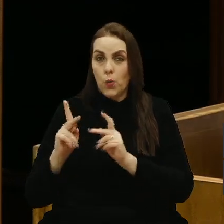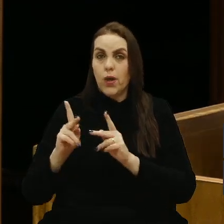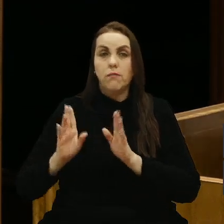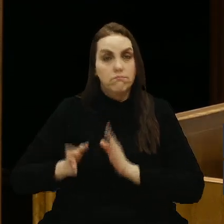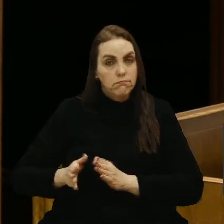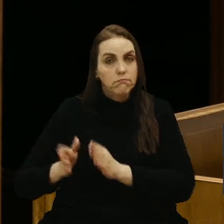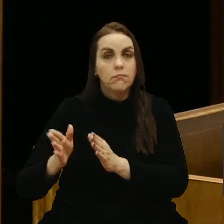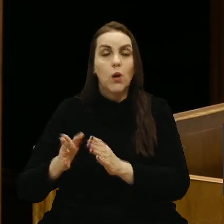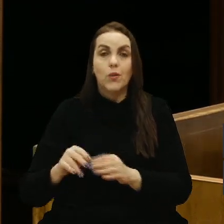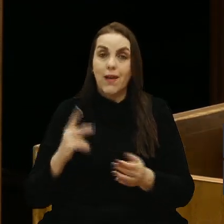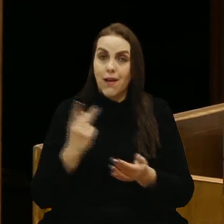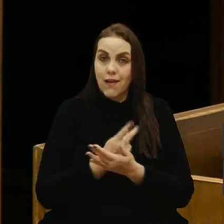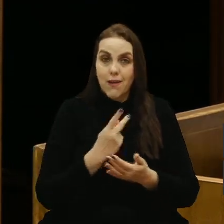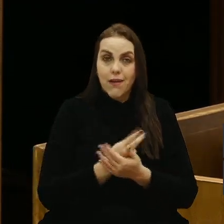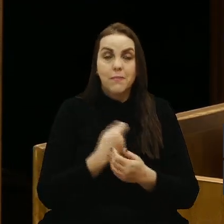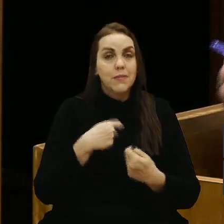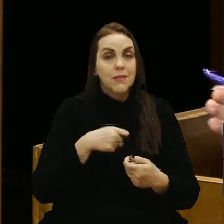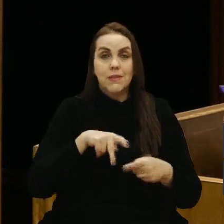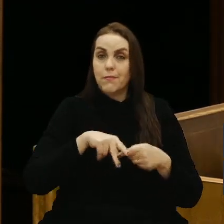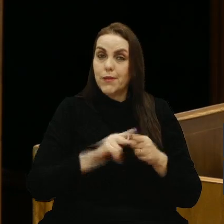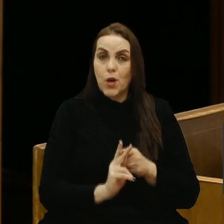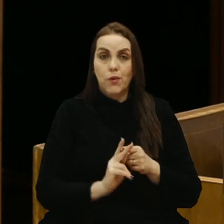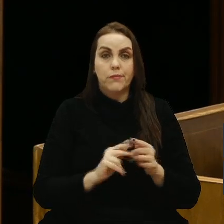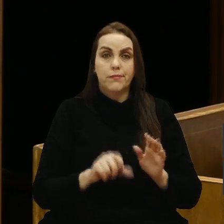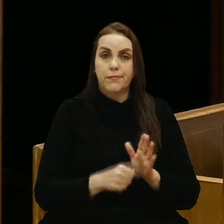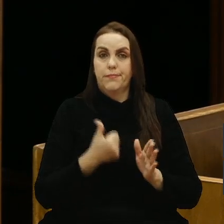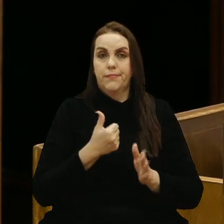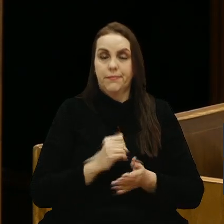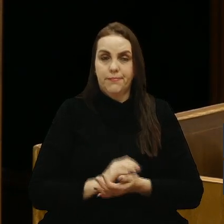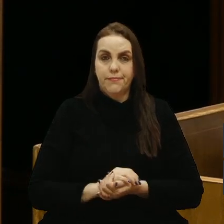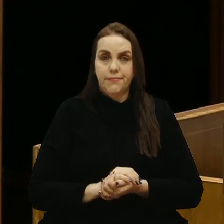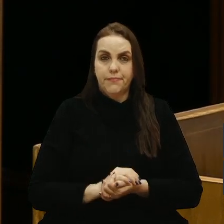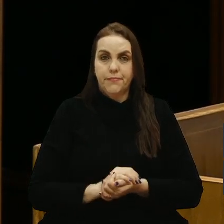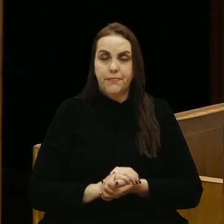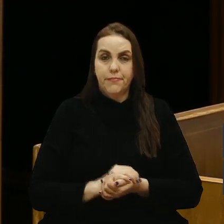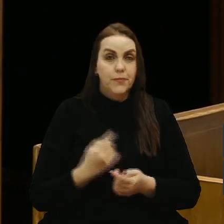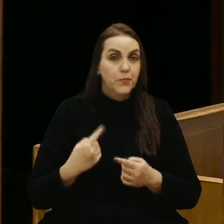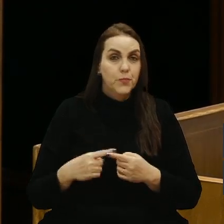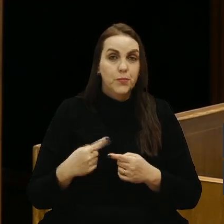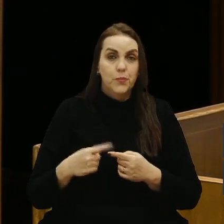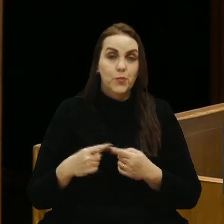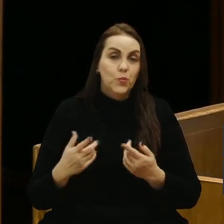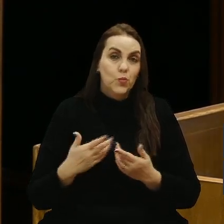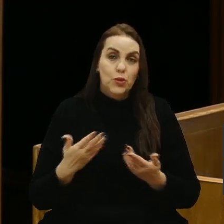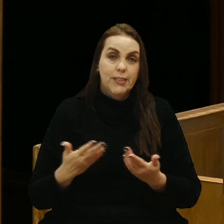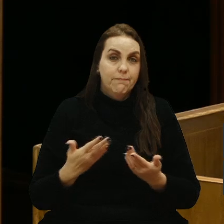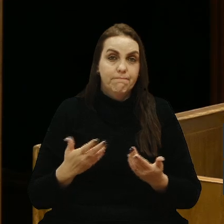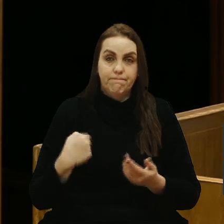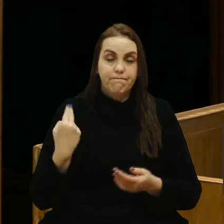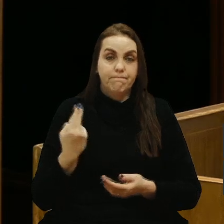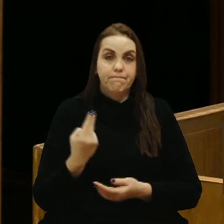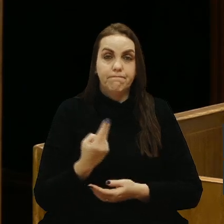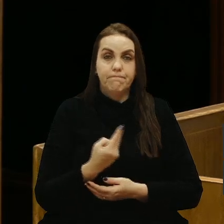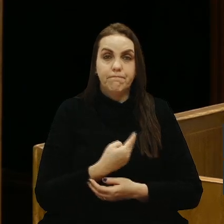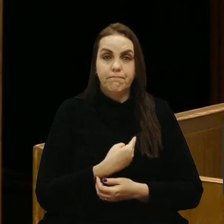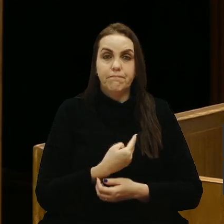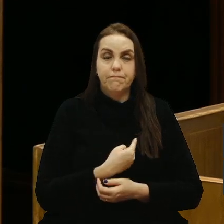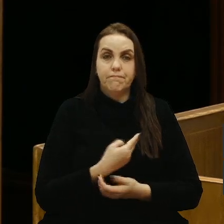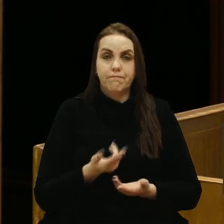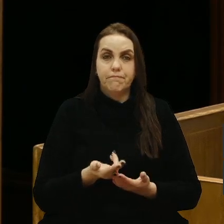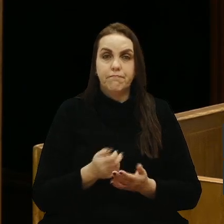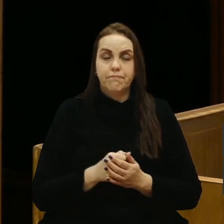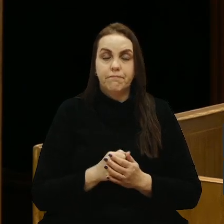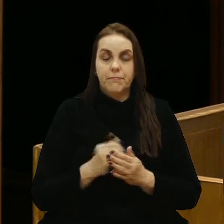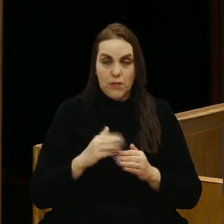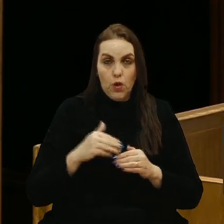certo. O que está errado, nós precisamos melhorar. Por quê? Nós estaremos mais